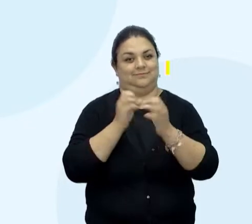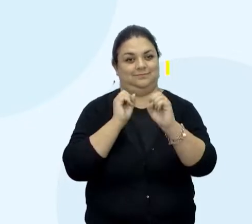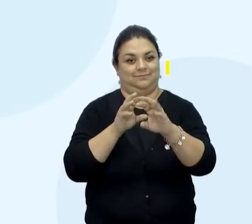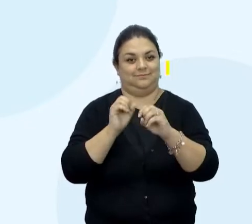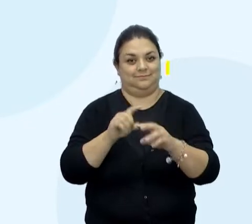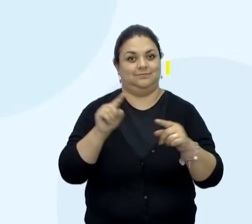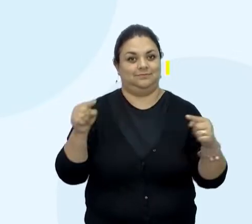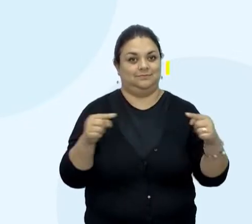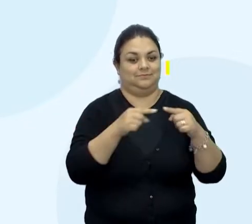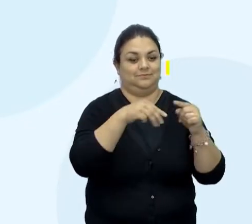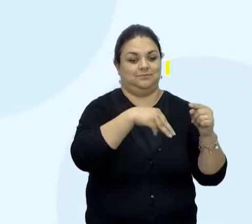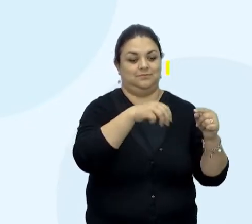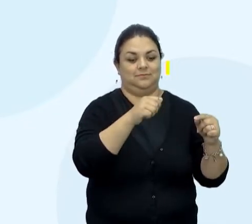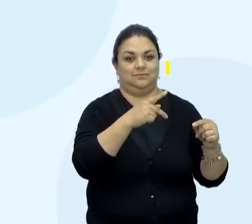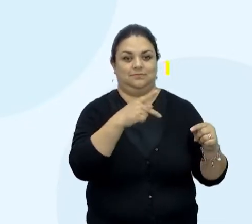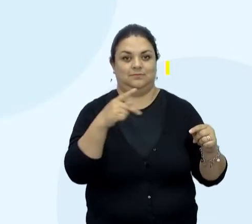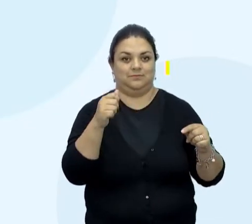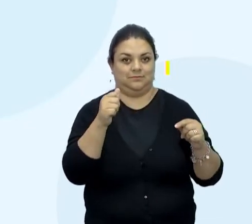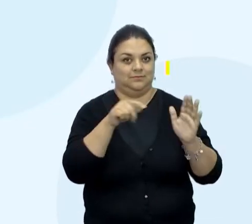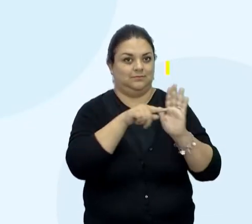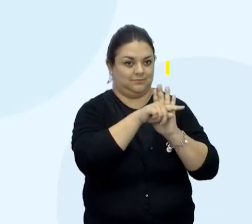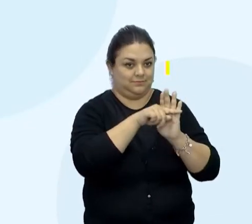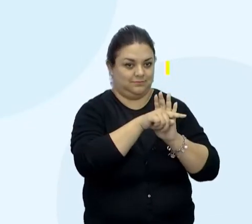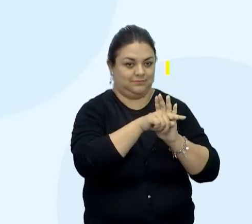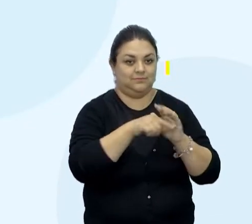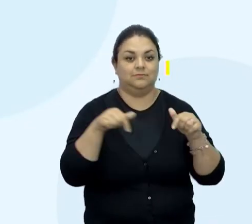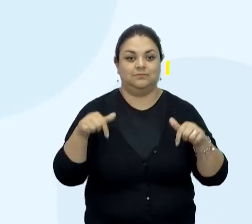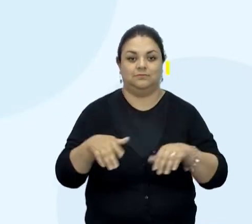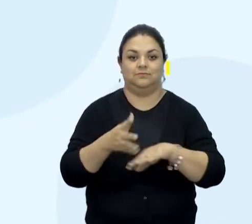a habilidade que eu vou estar trabalhando é